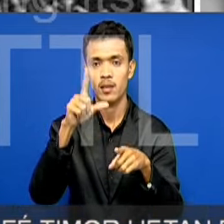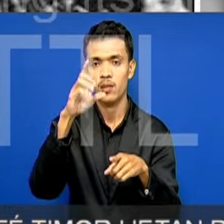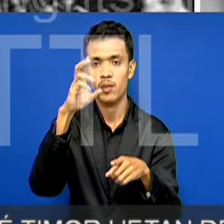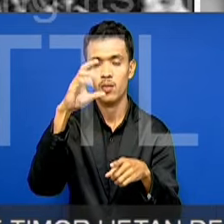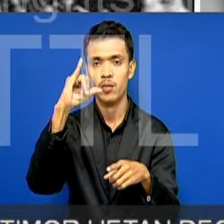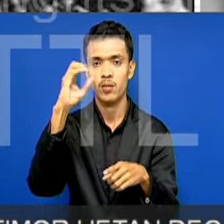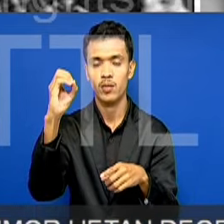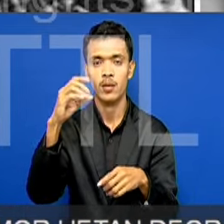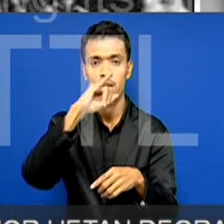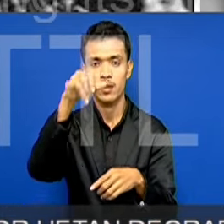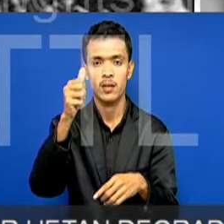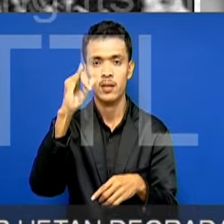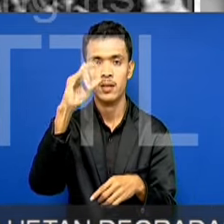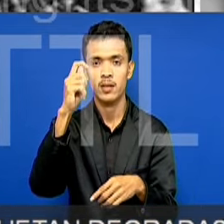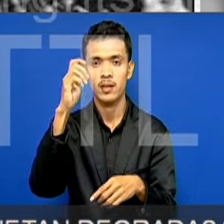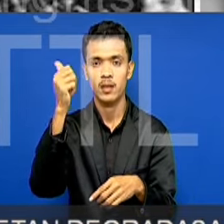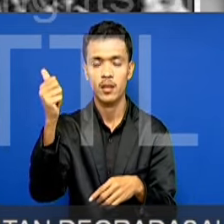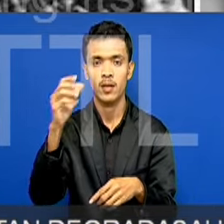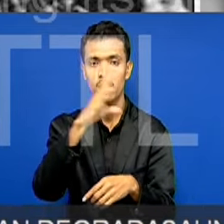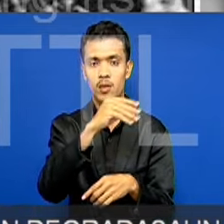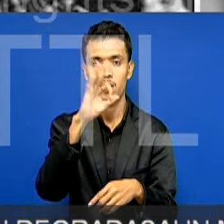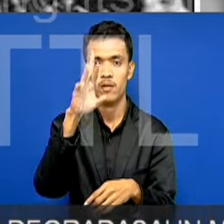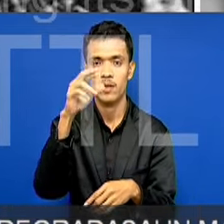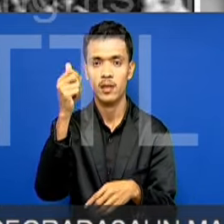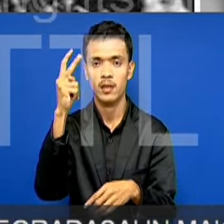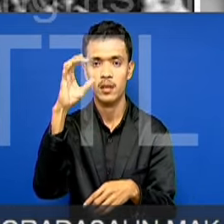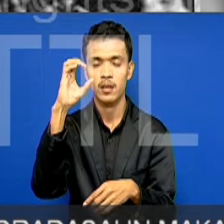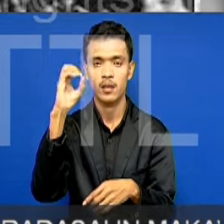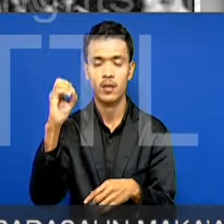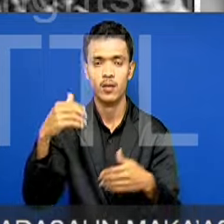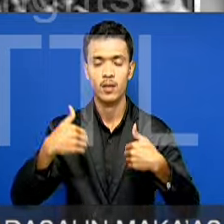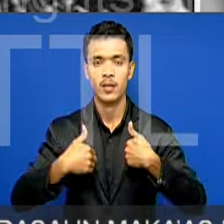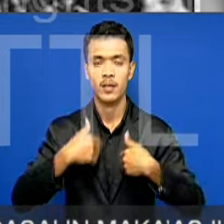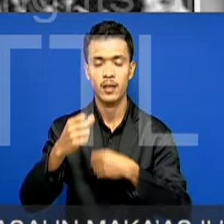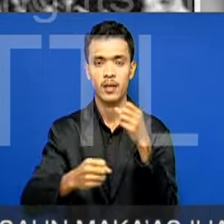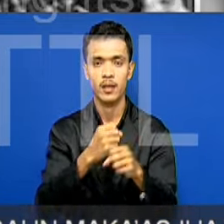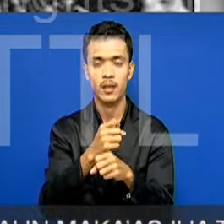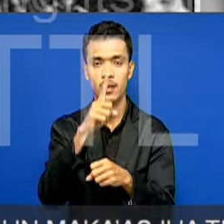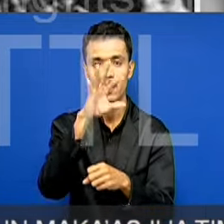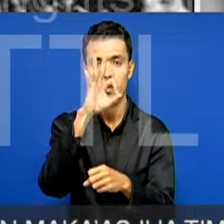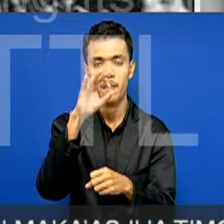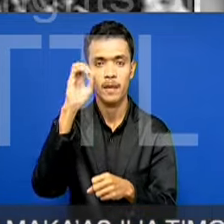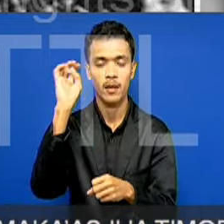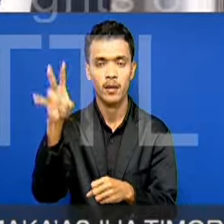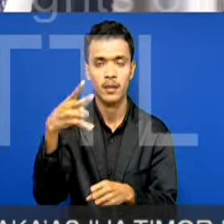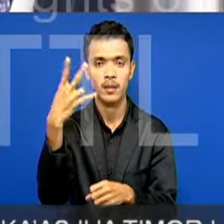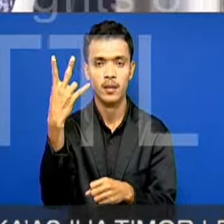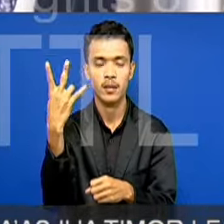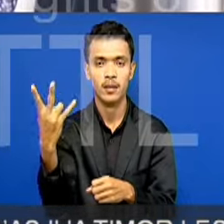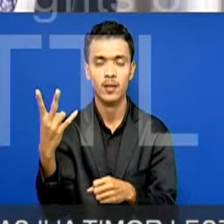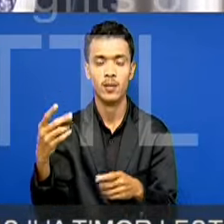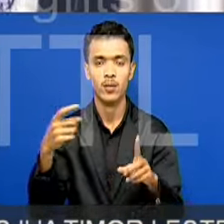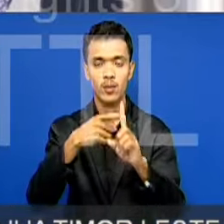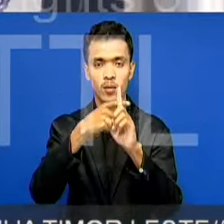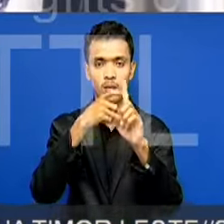Lúcia, Jacinta, no Francisco e a Tina Rihunida Atucia, Sanulo Recinjito. Russe